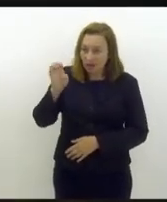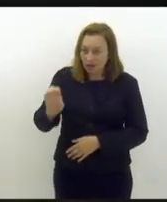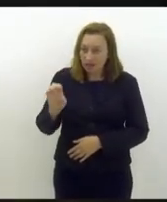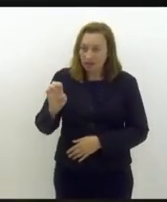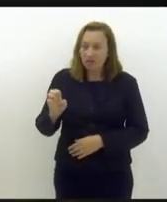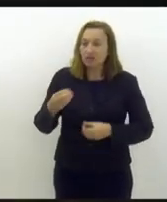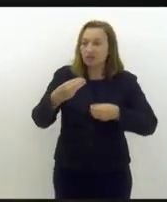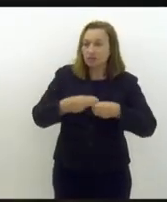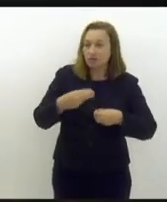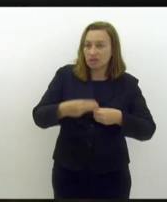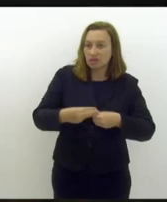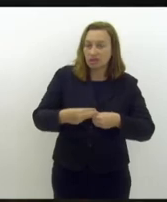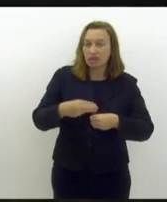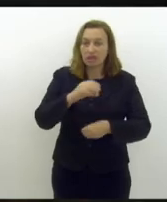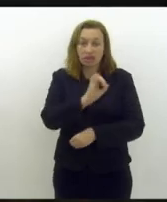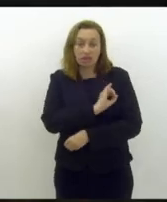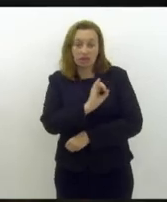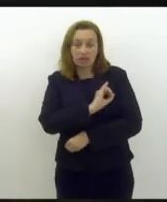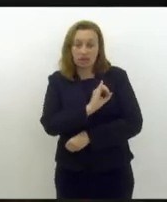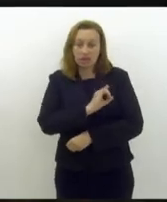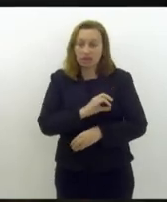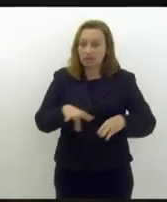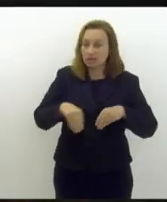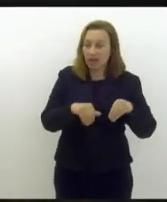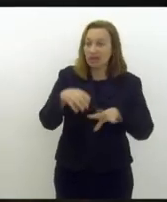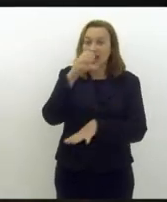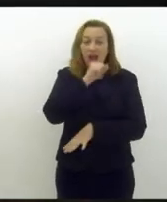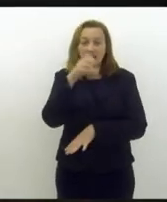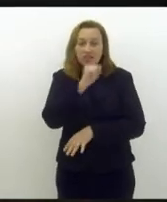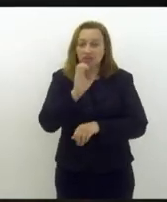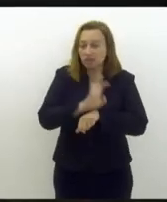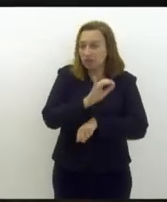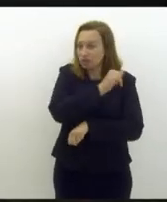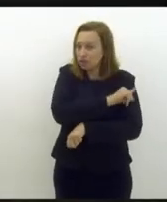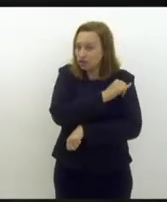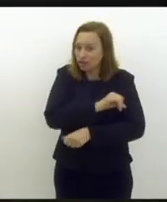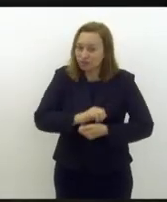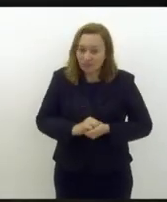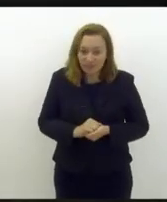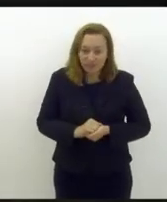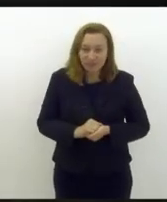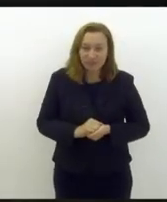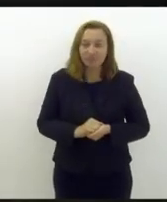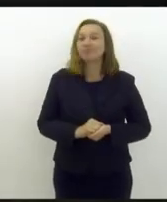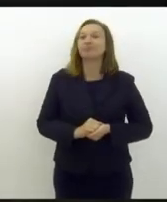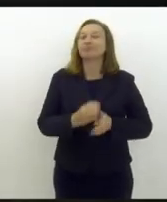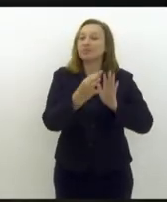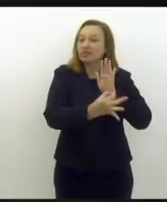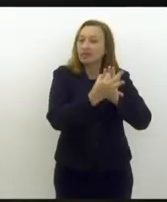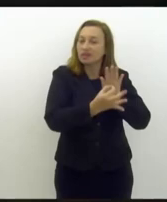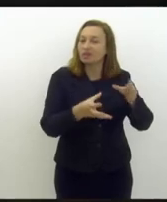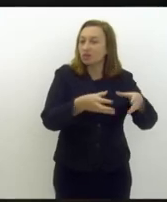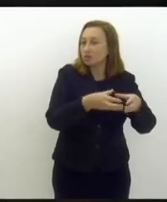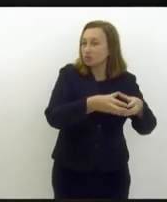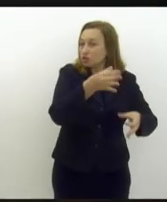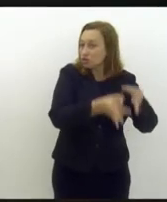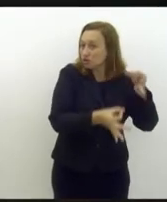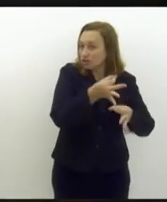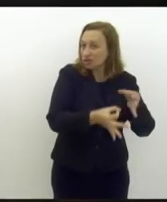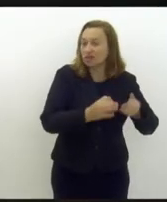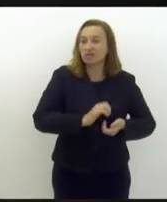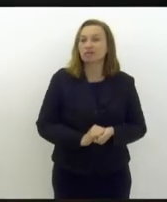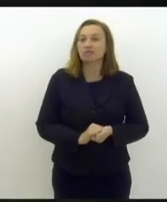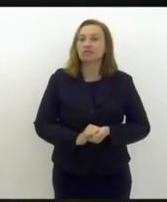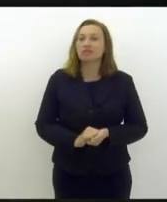declara o município de Itaboraí como terra da laranja no estado do Rio de Janeiro pendendo de pareceres das comissões Constituição